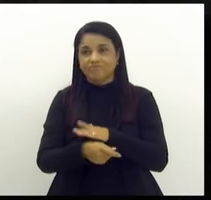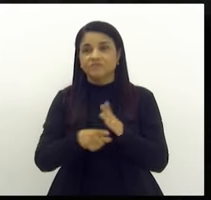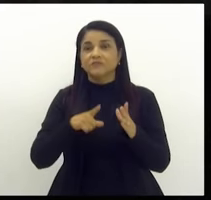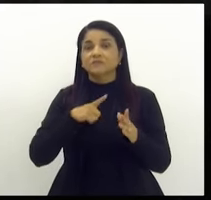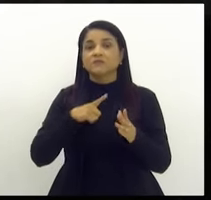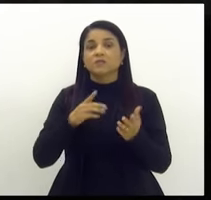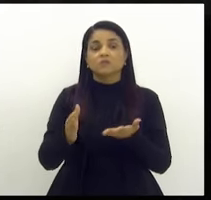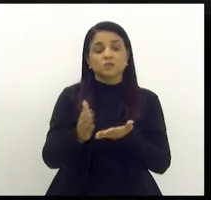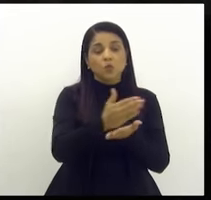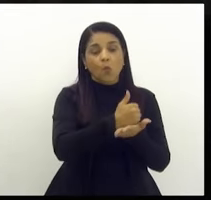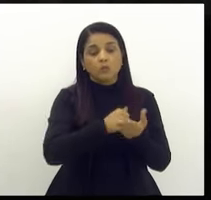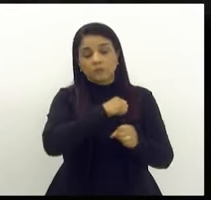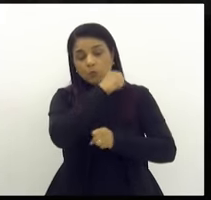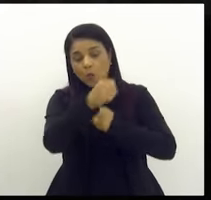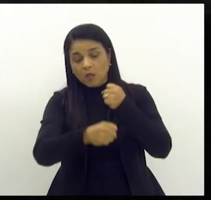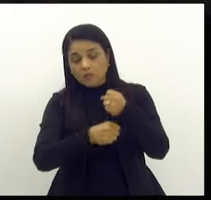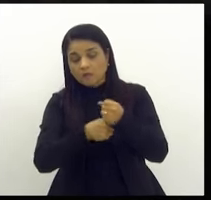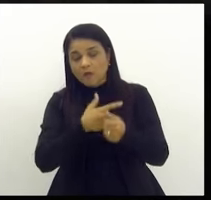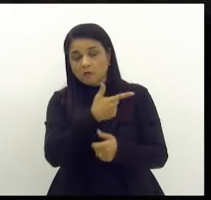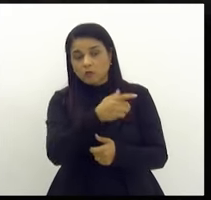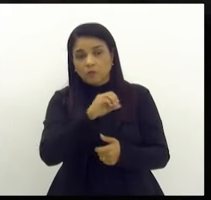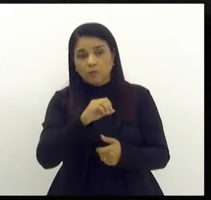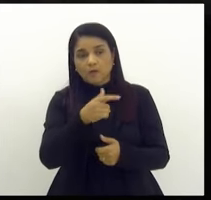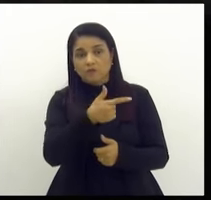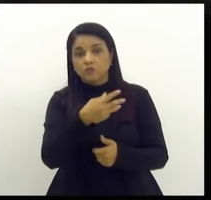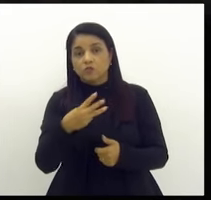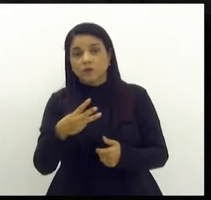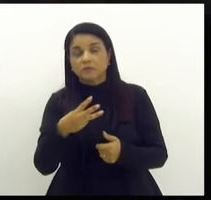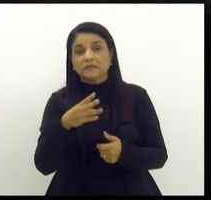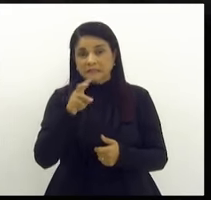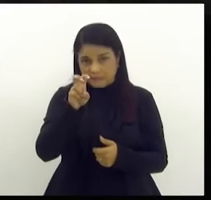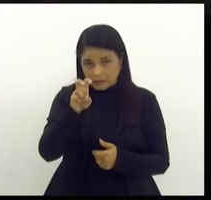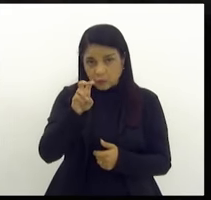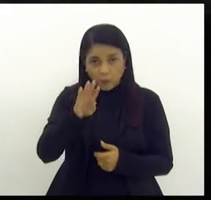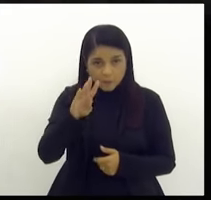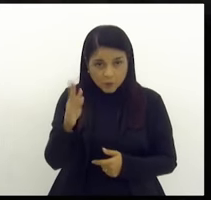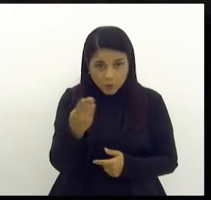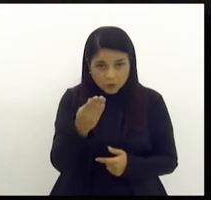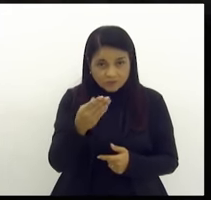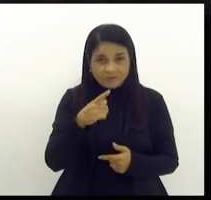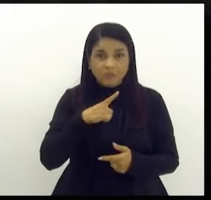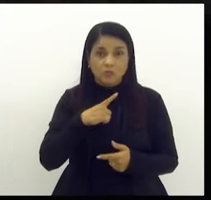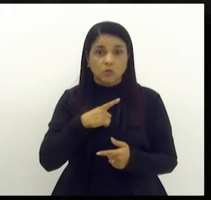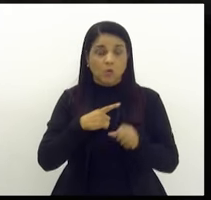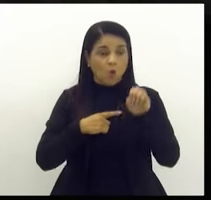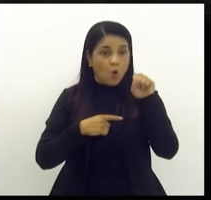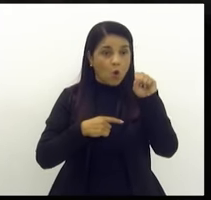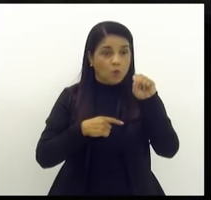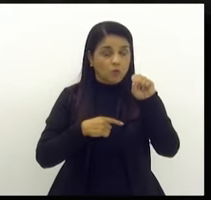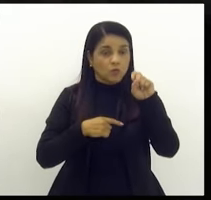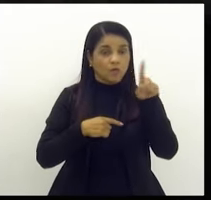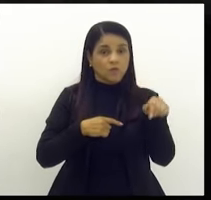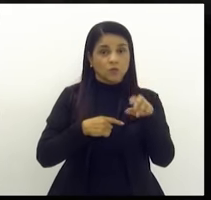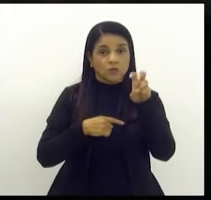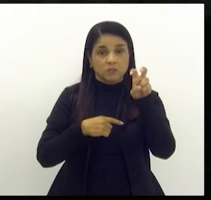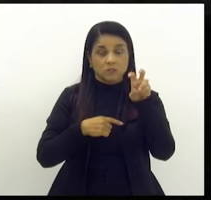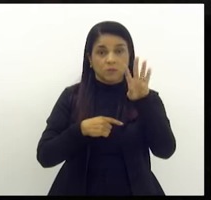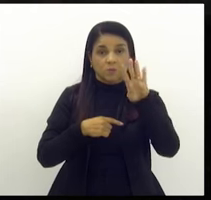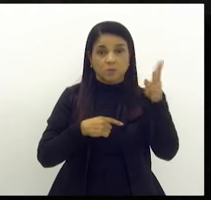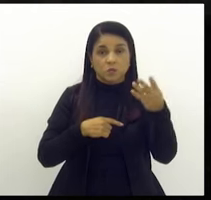orçamento do ano que vem para investimento 5 bilhões mas eu tenho um buraco de 8,5 se eu cortar